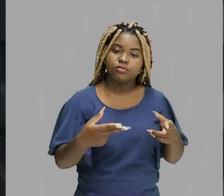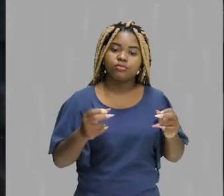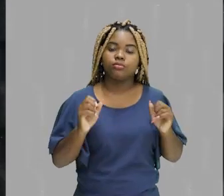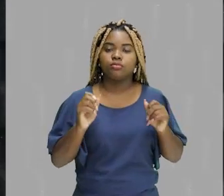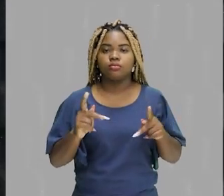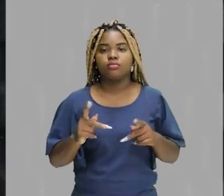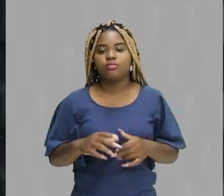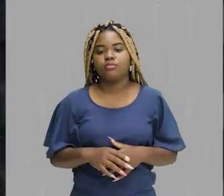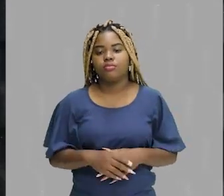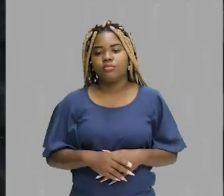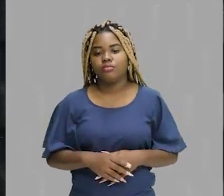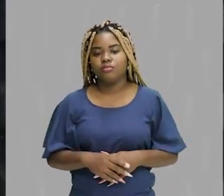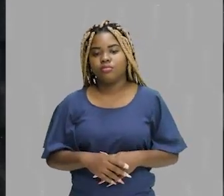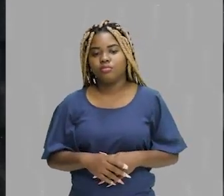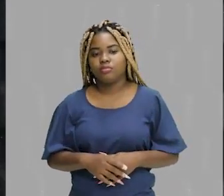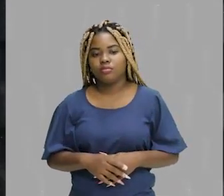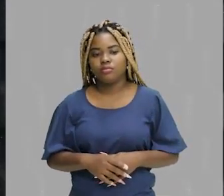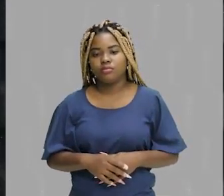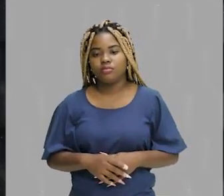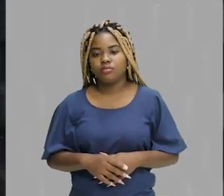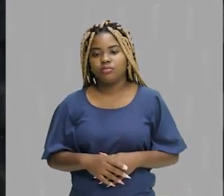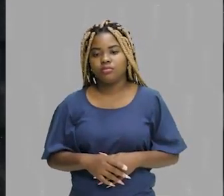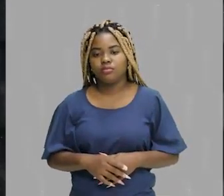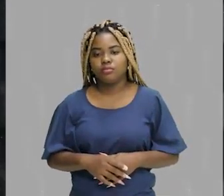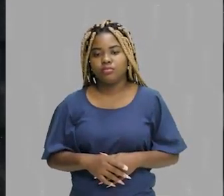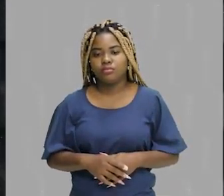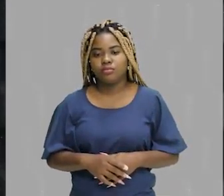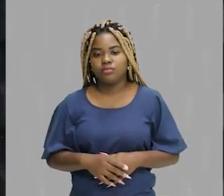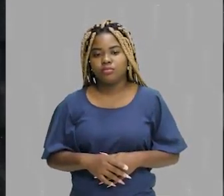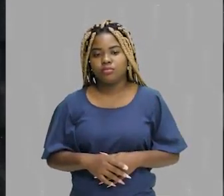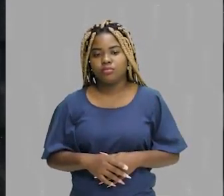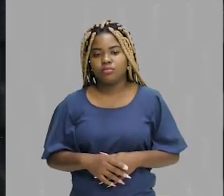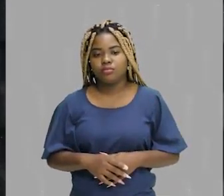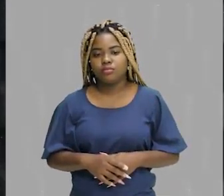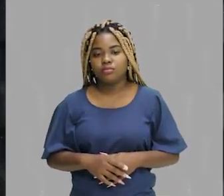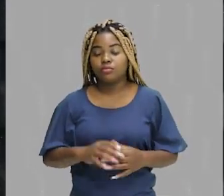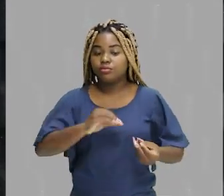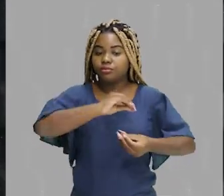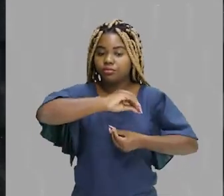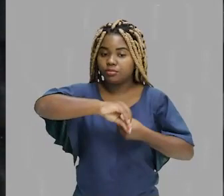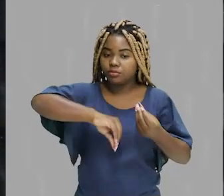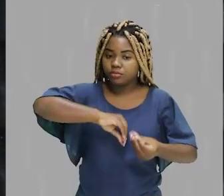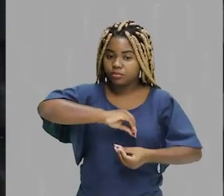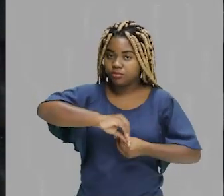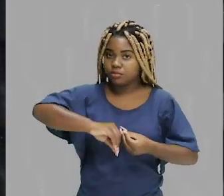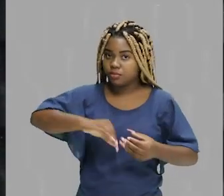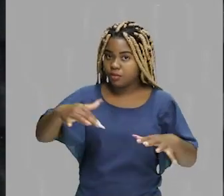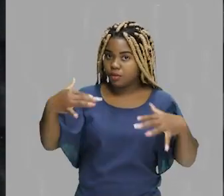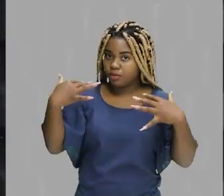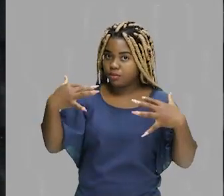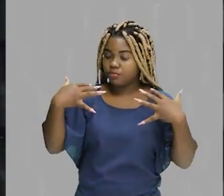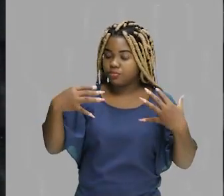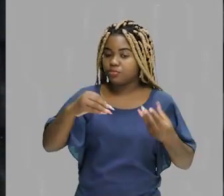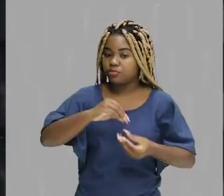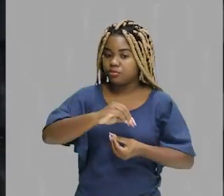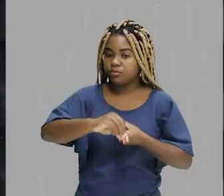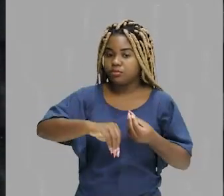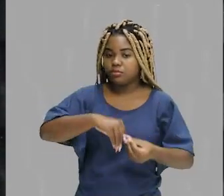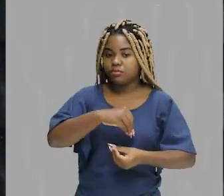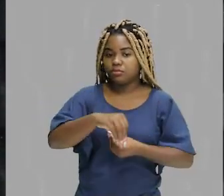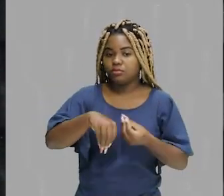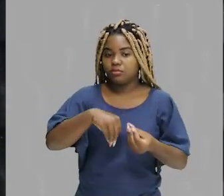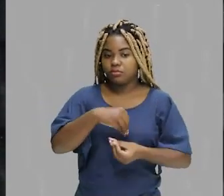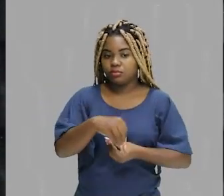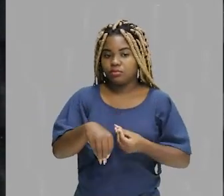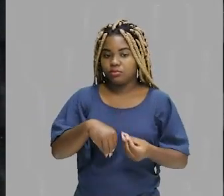ópticos, enantiomorfos, enantiômeros. E a sua mistura, ó, presta atenção, turma. E a